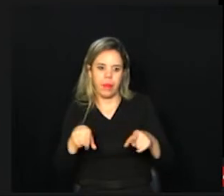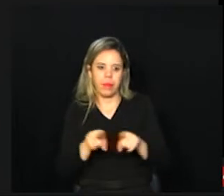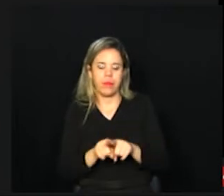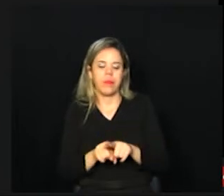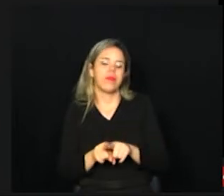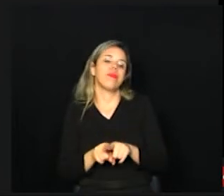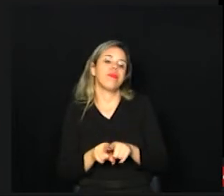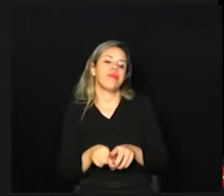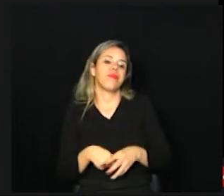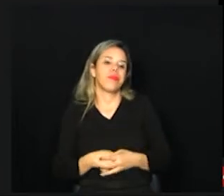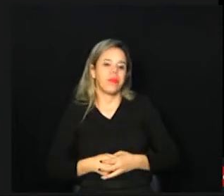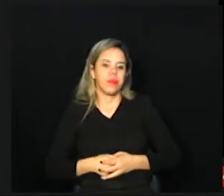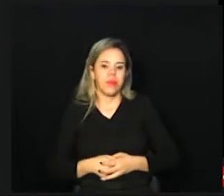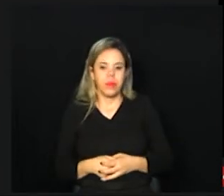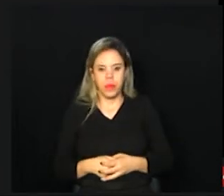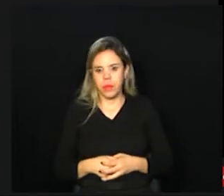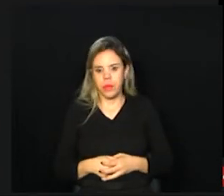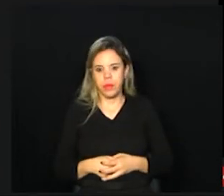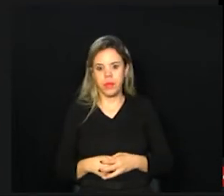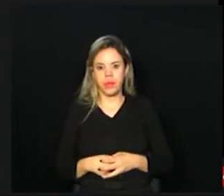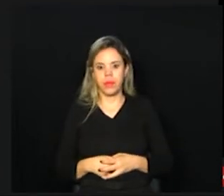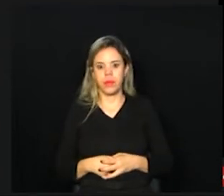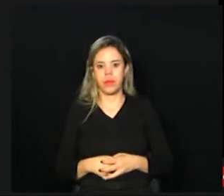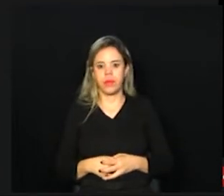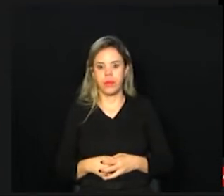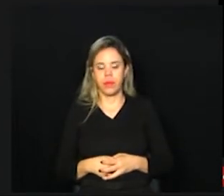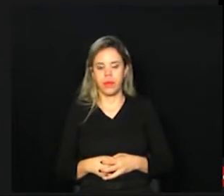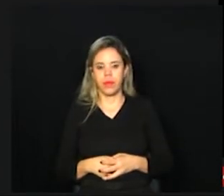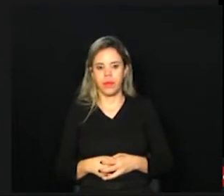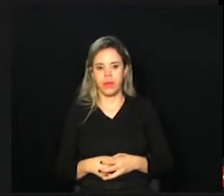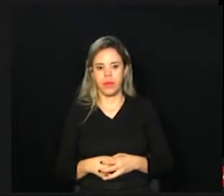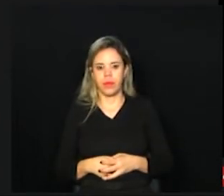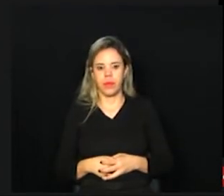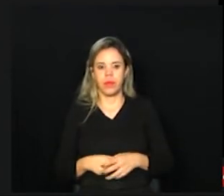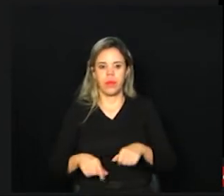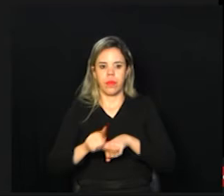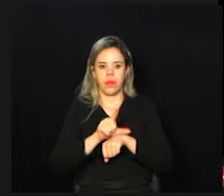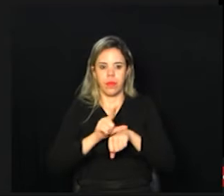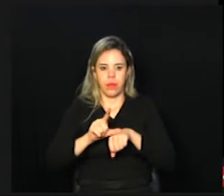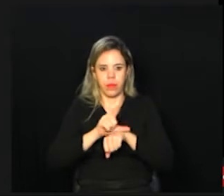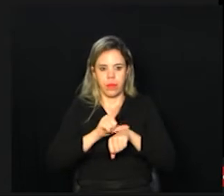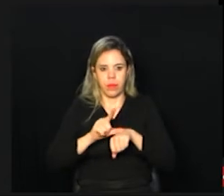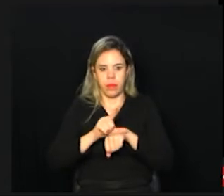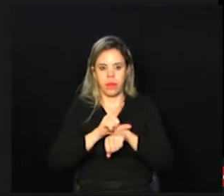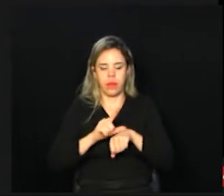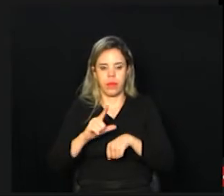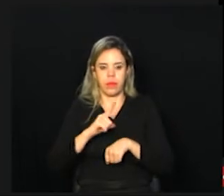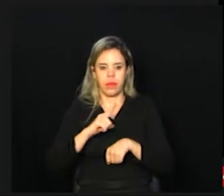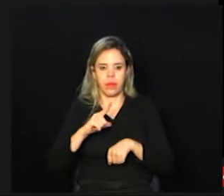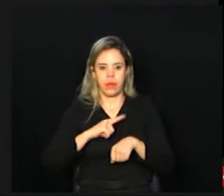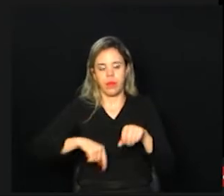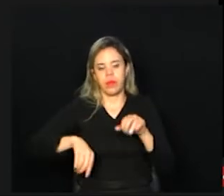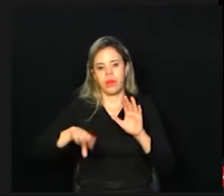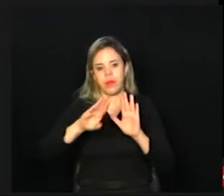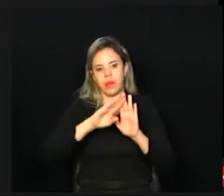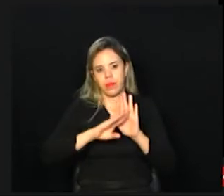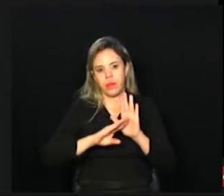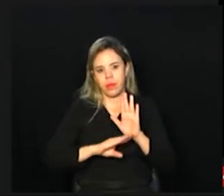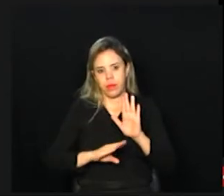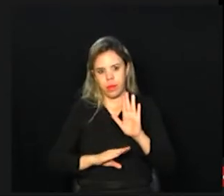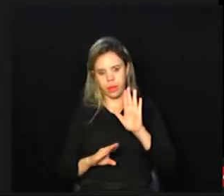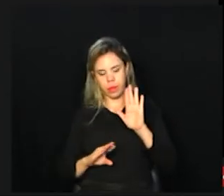comunidade, mesmo a legislação estando tendo as suas previsões de